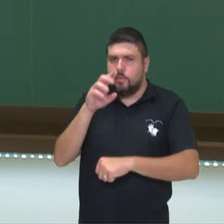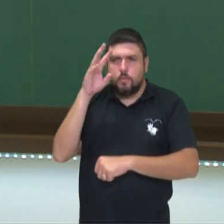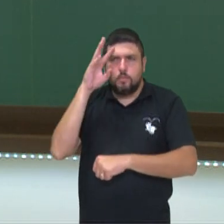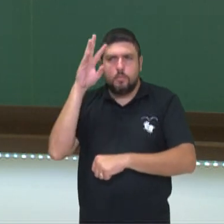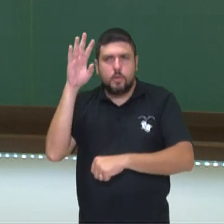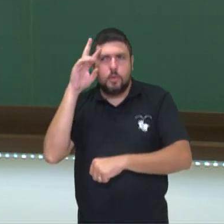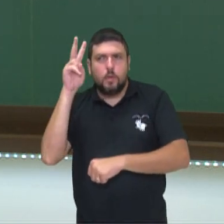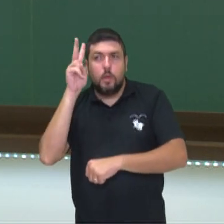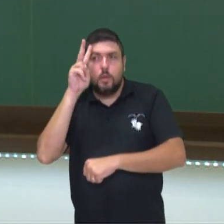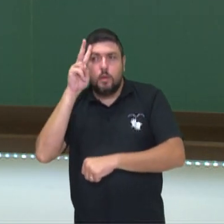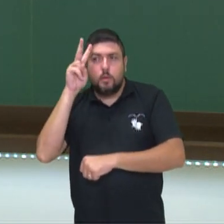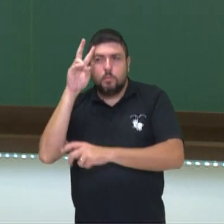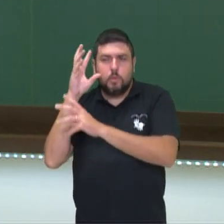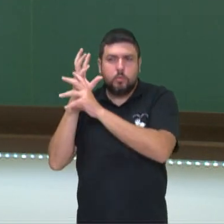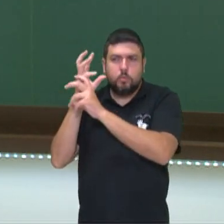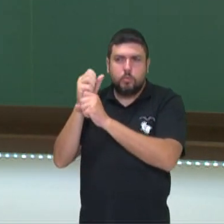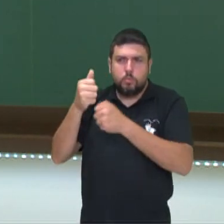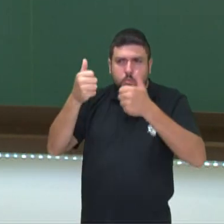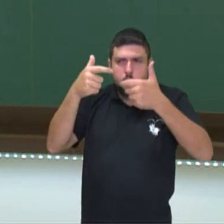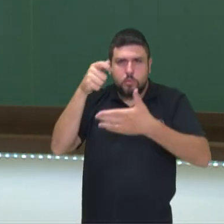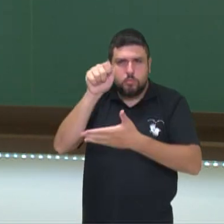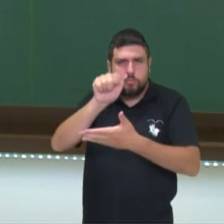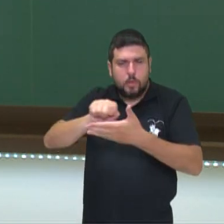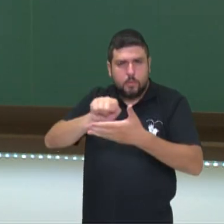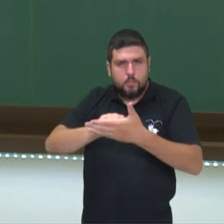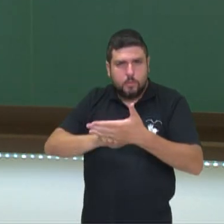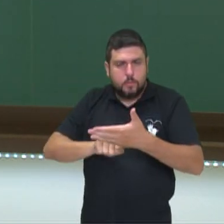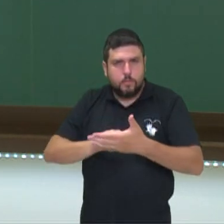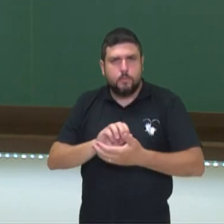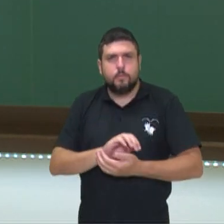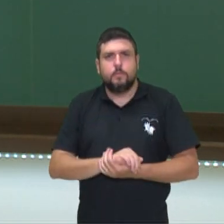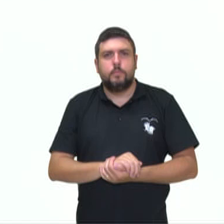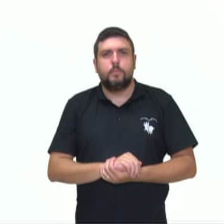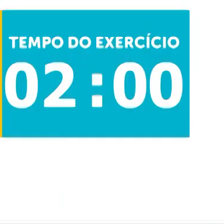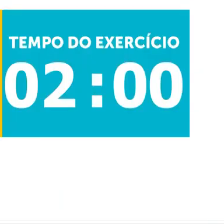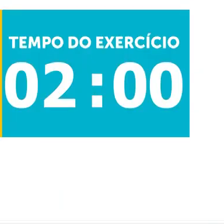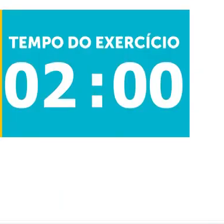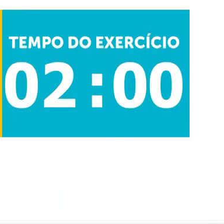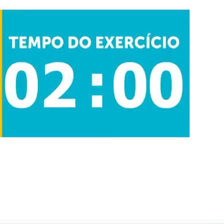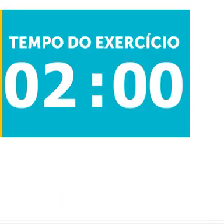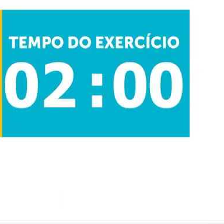vai relembrar o que nós acabamos de ler e vai responder essa questão.